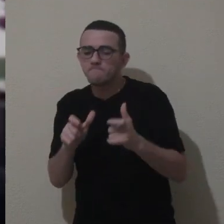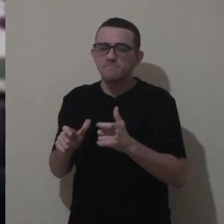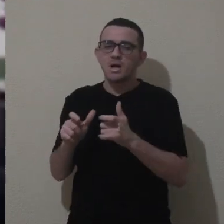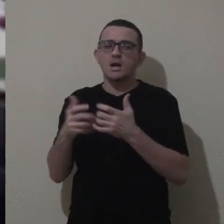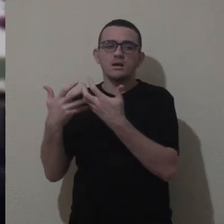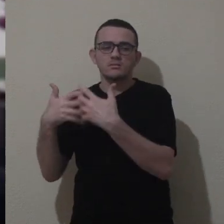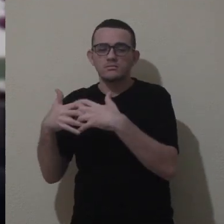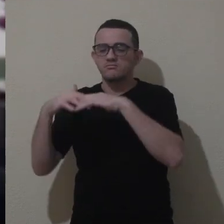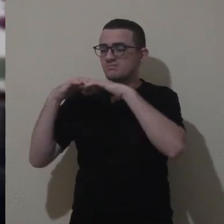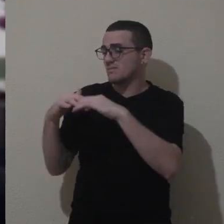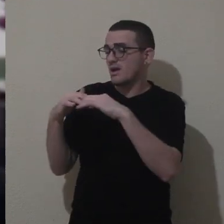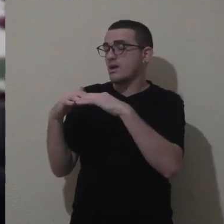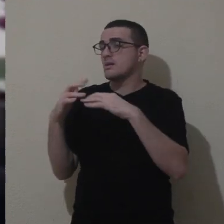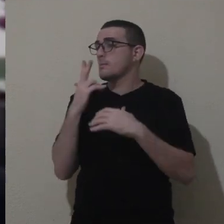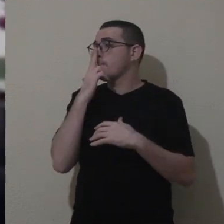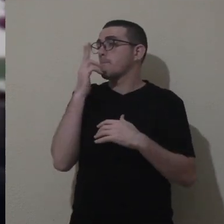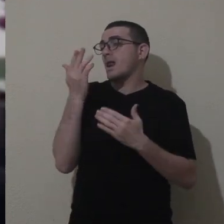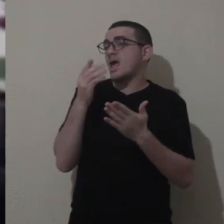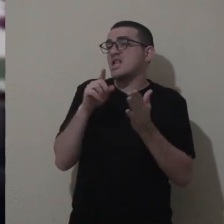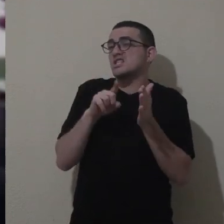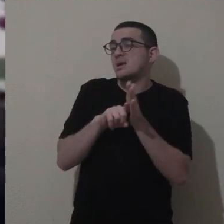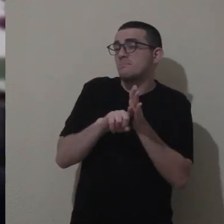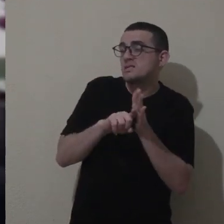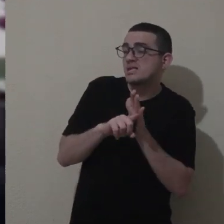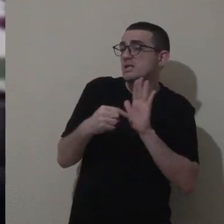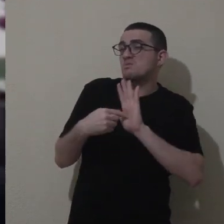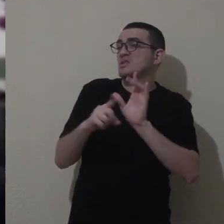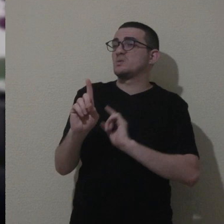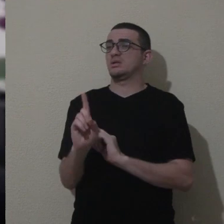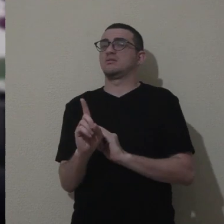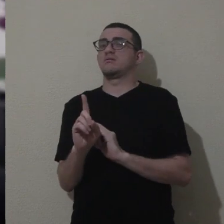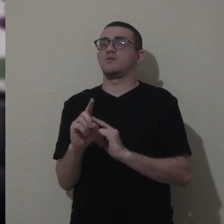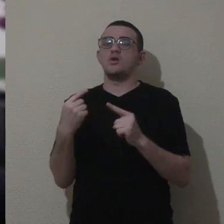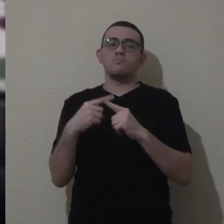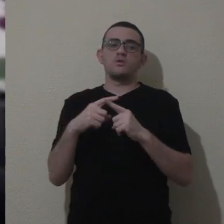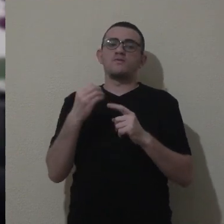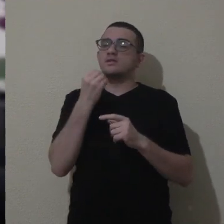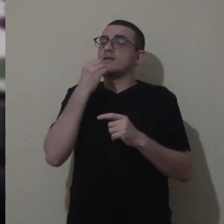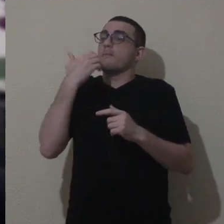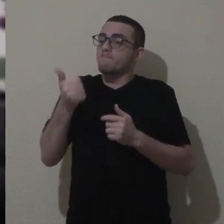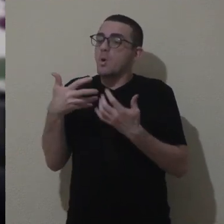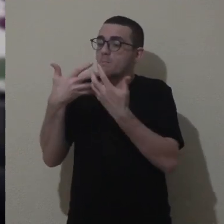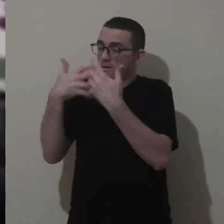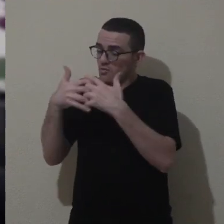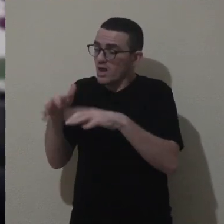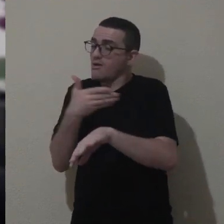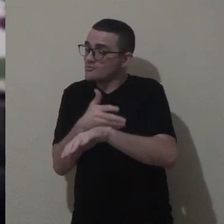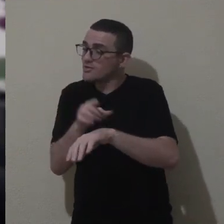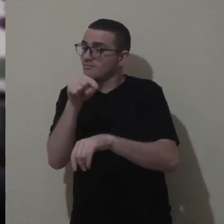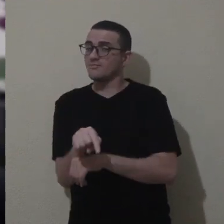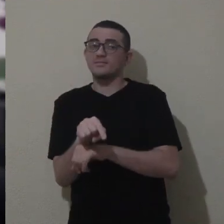funções. Aparentemente, tem um estudo mostrando que não é o caso, que mostra que você vai ser bom para aquela função que